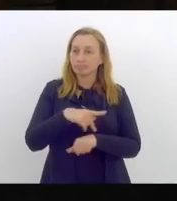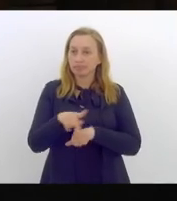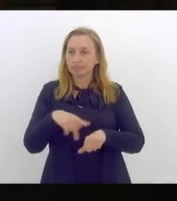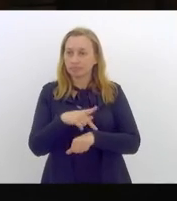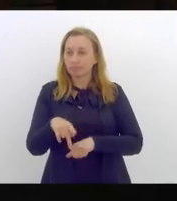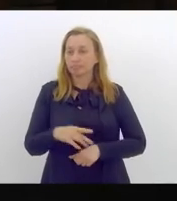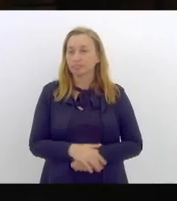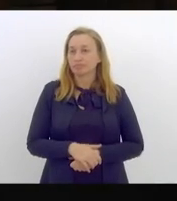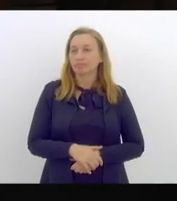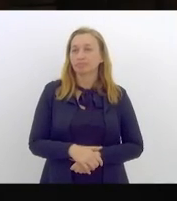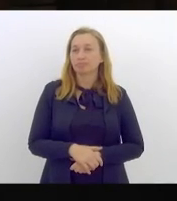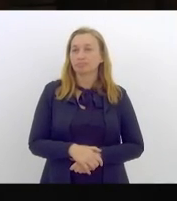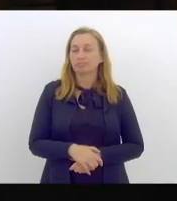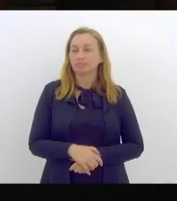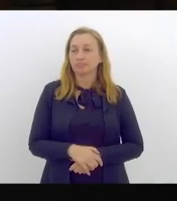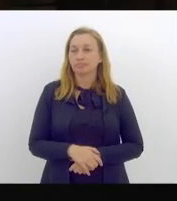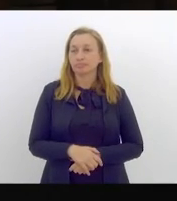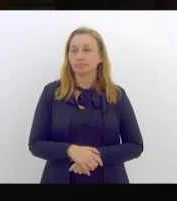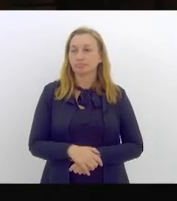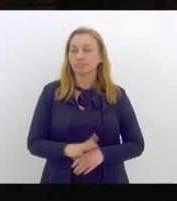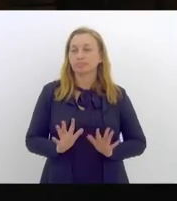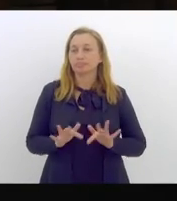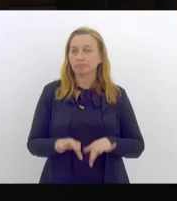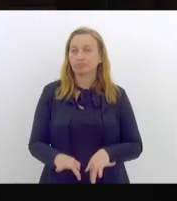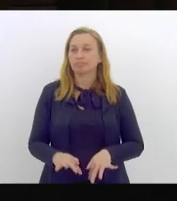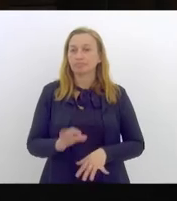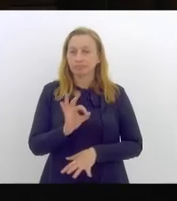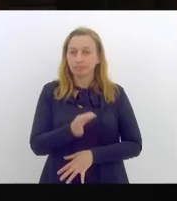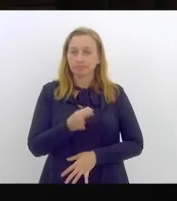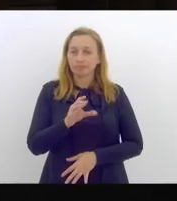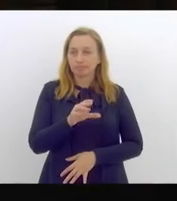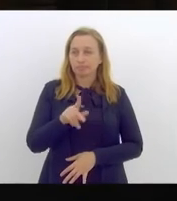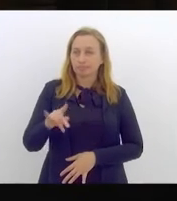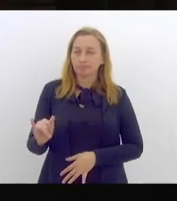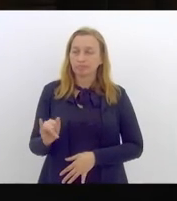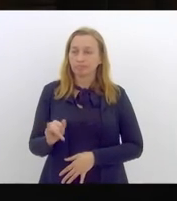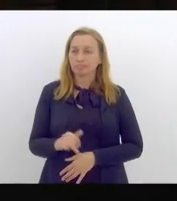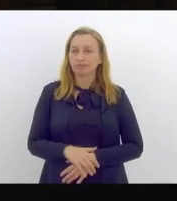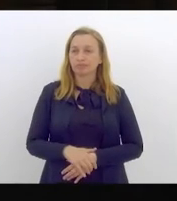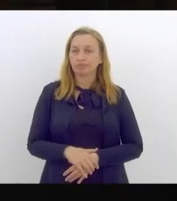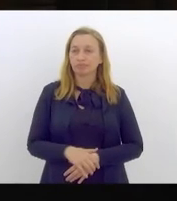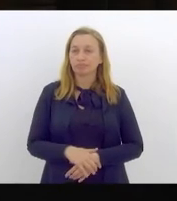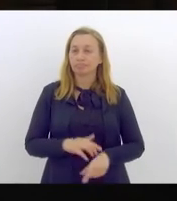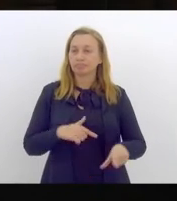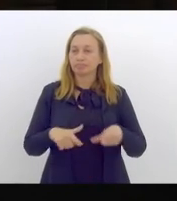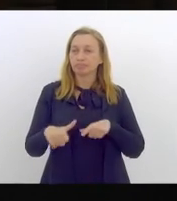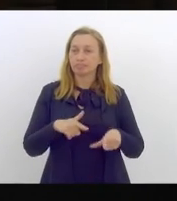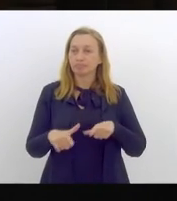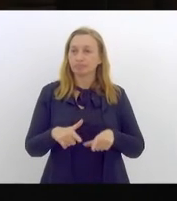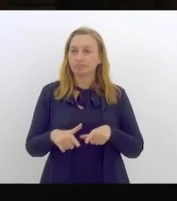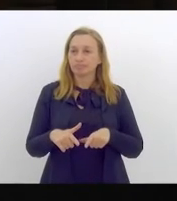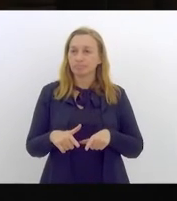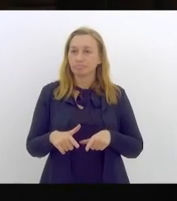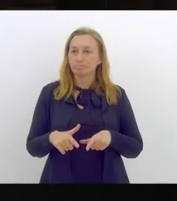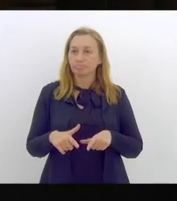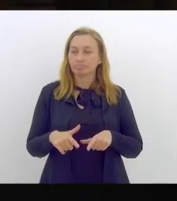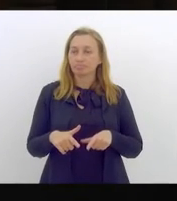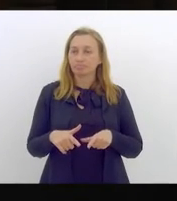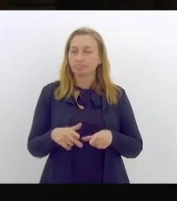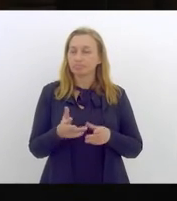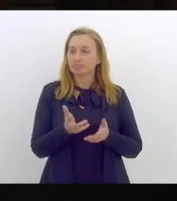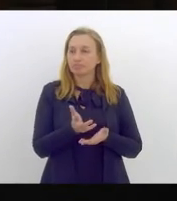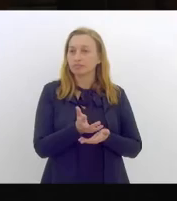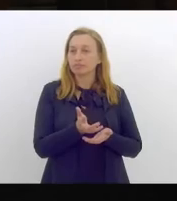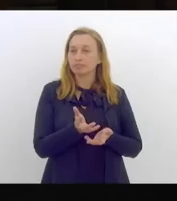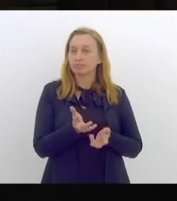país. A primeira conclusão óbvia dessa CPI é que é um trabalho de levantamento. O debate